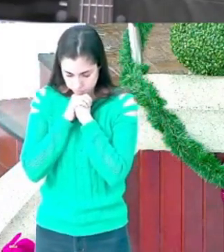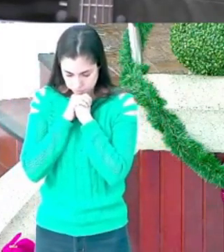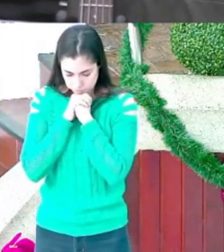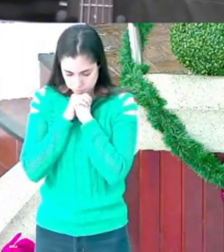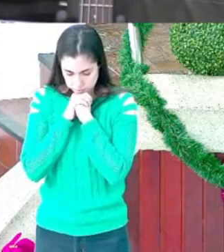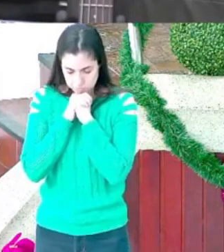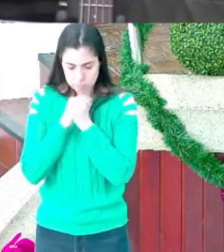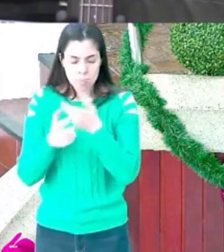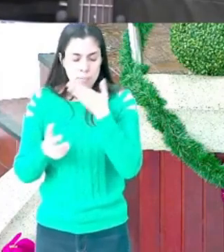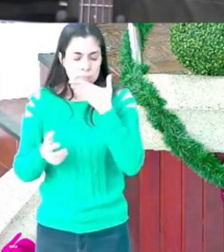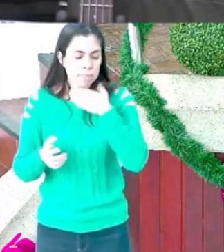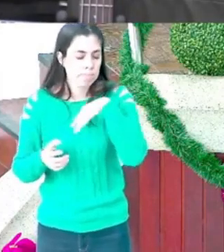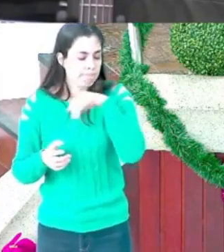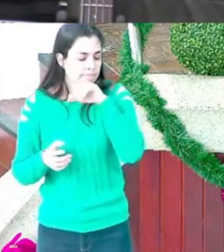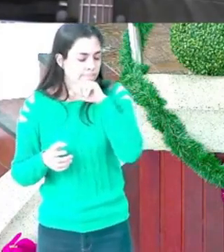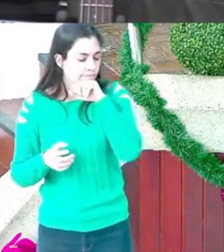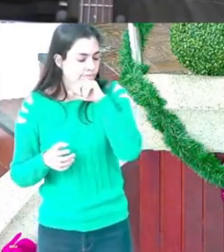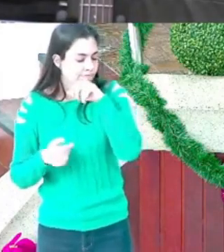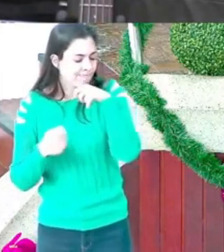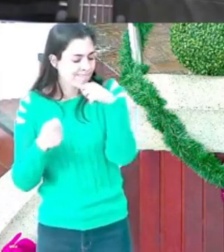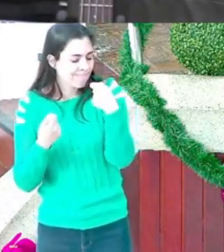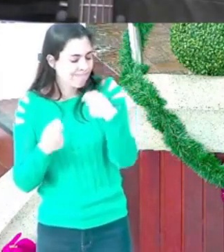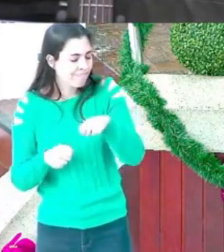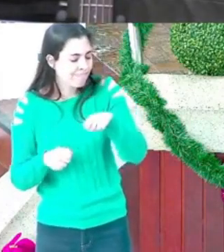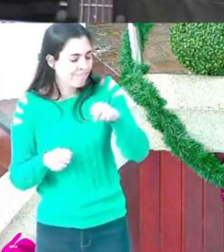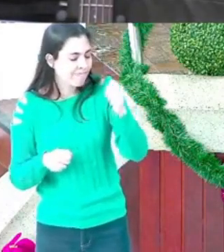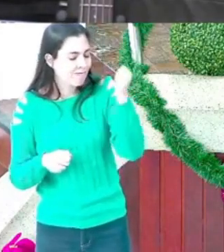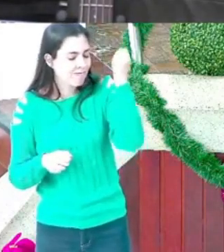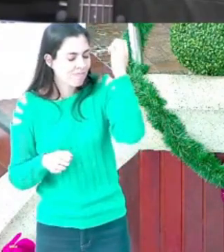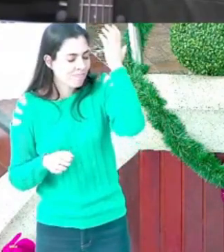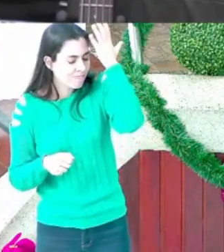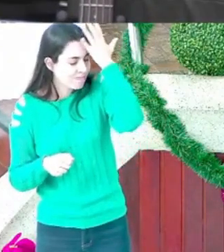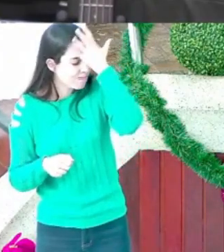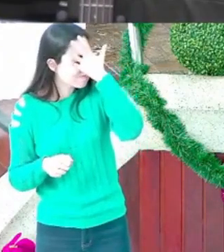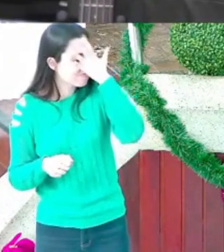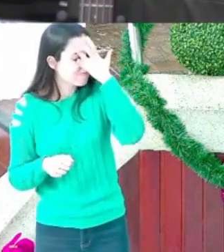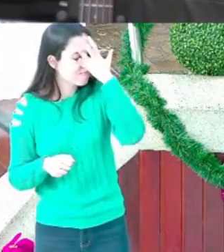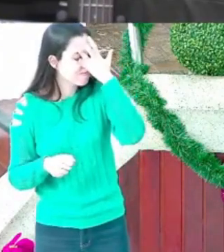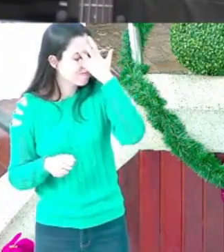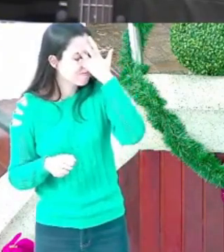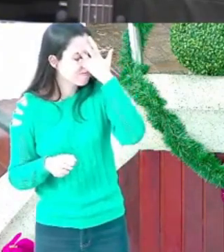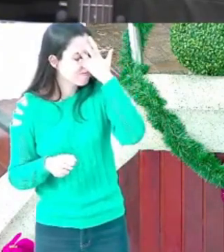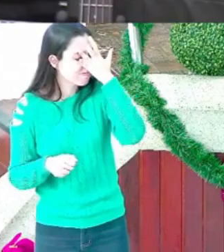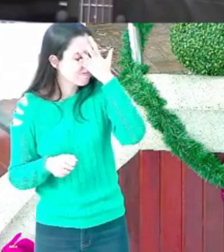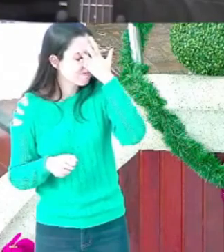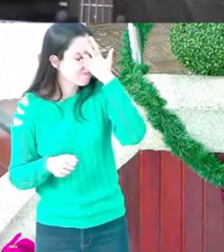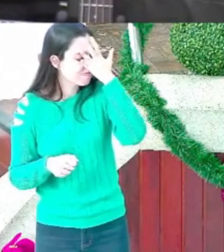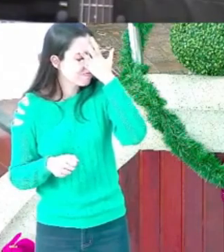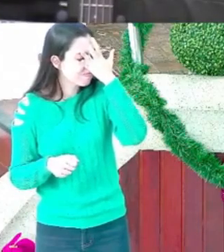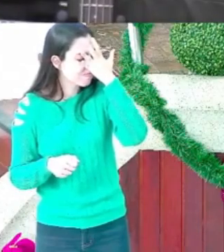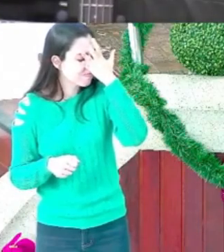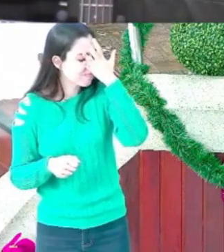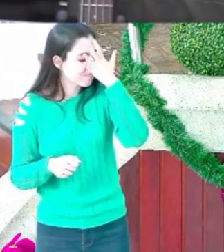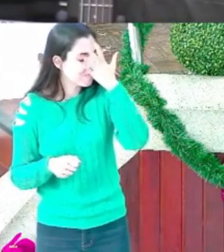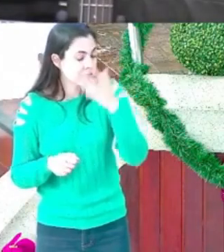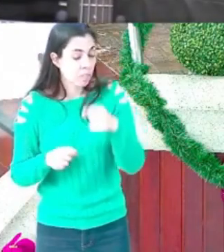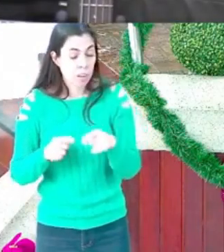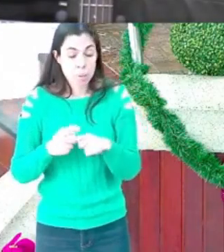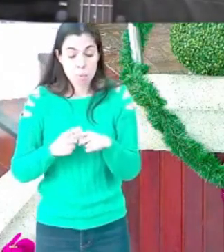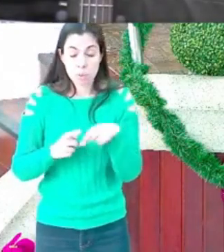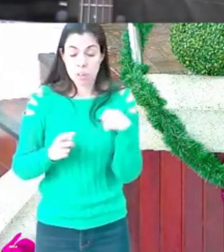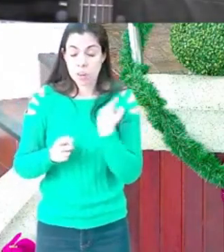precisamos da Tua graça para cativar nossas mentes e corações. O Senhor sabe o quão distraídos